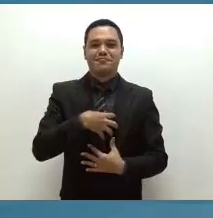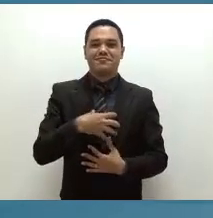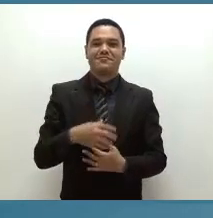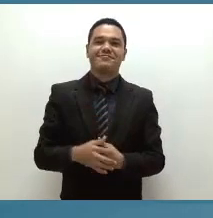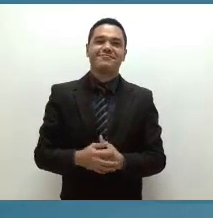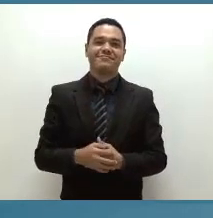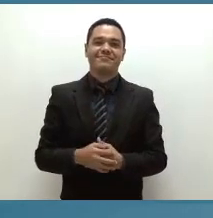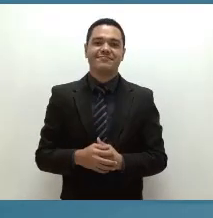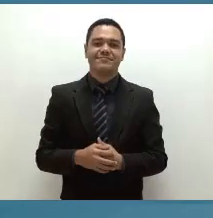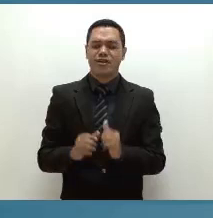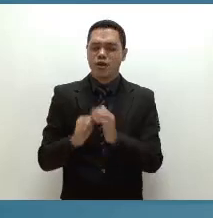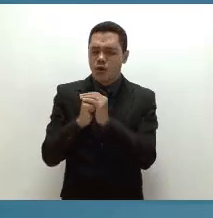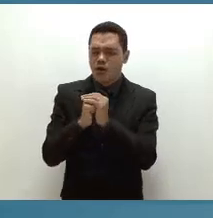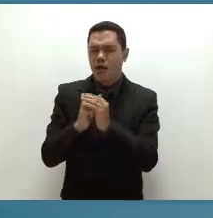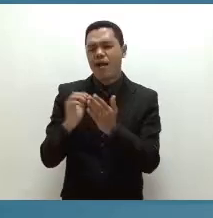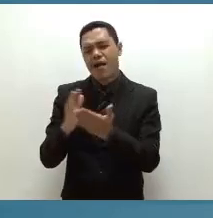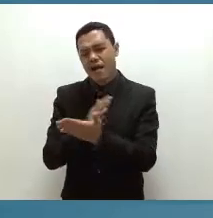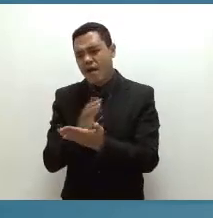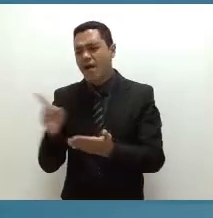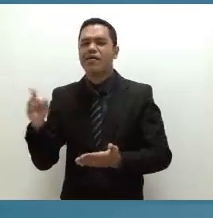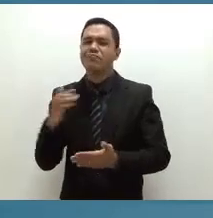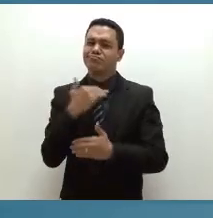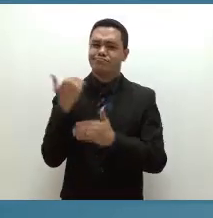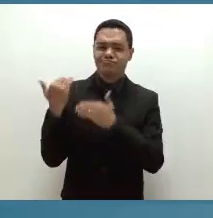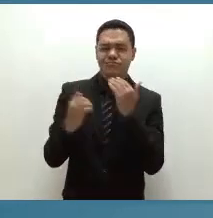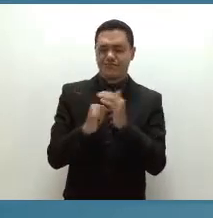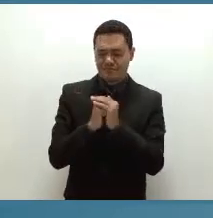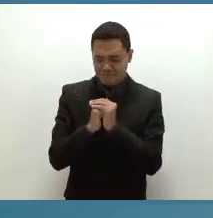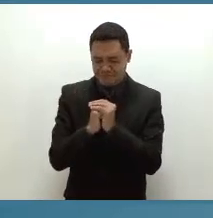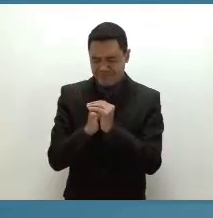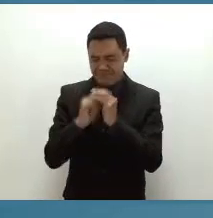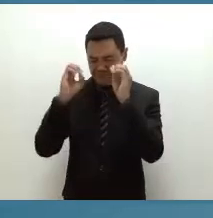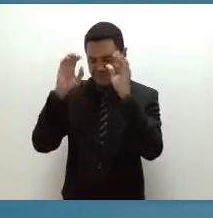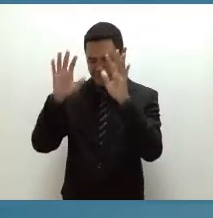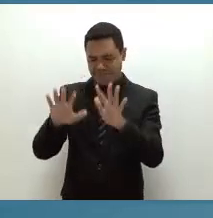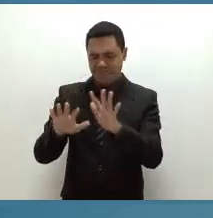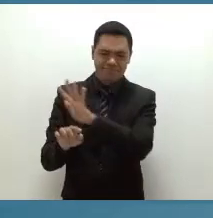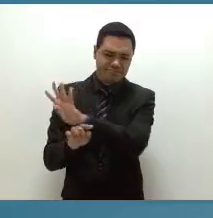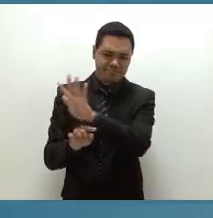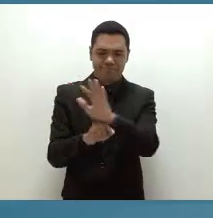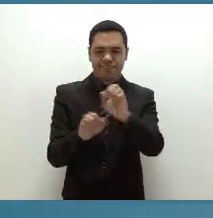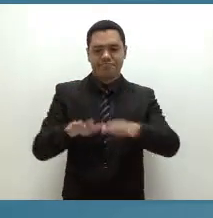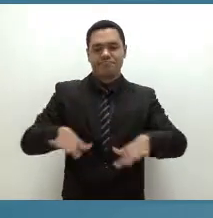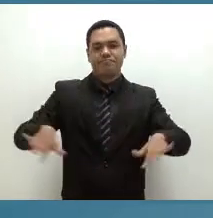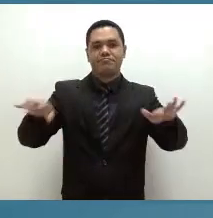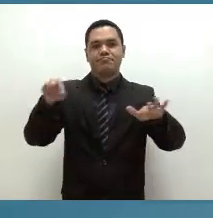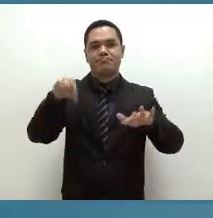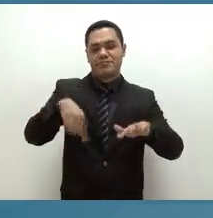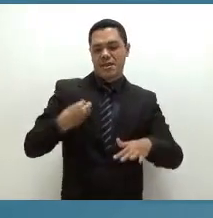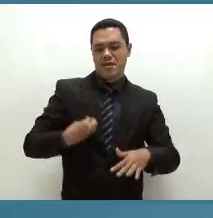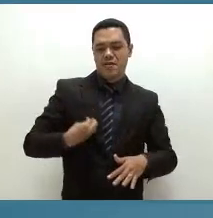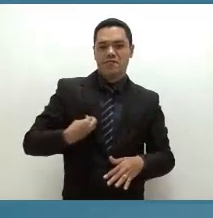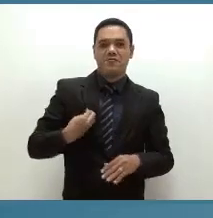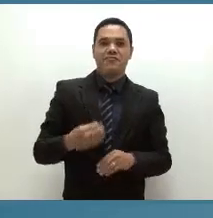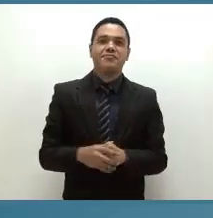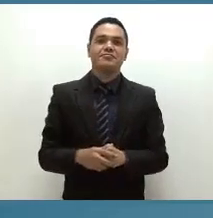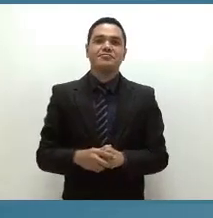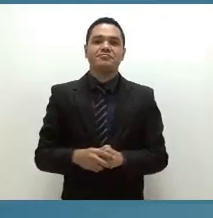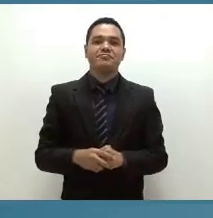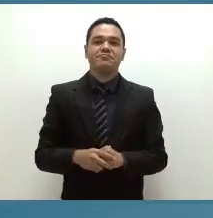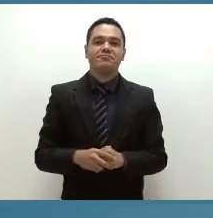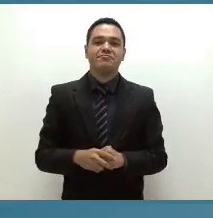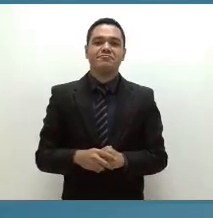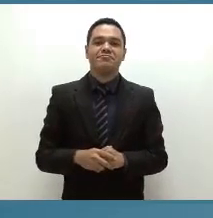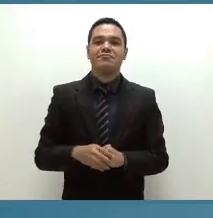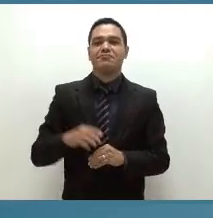pelos que já se foram e agradecer por estarmos vivos e podermos testemunhar esse milagre de